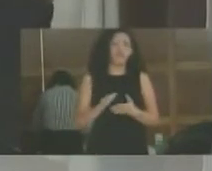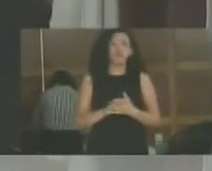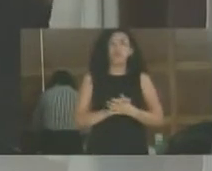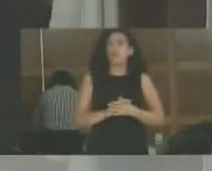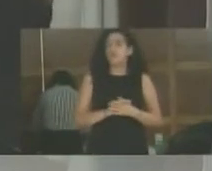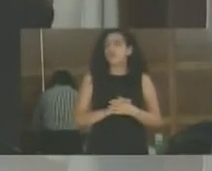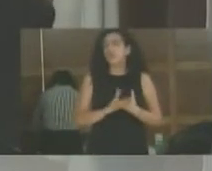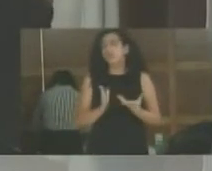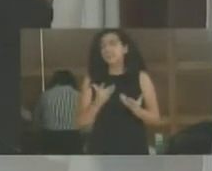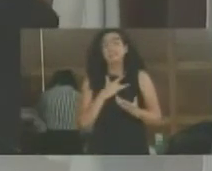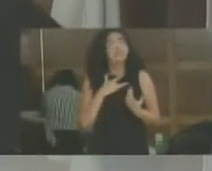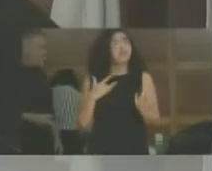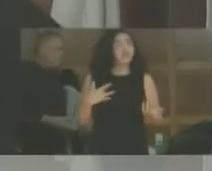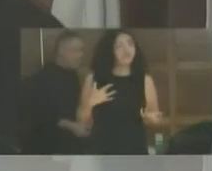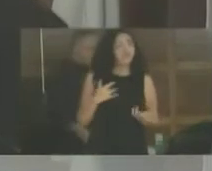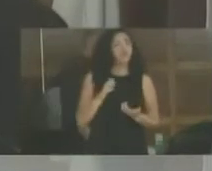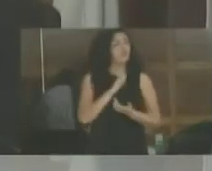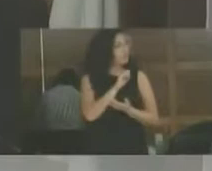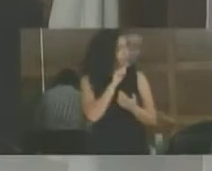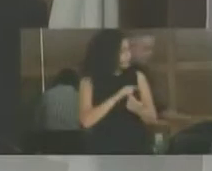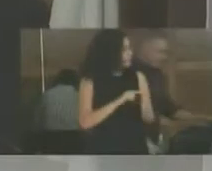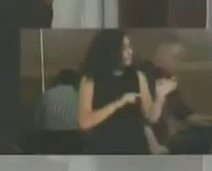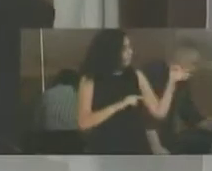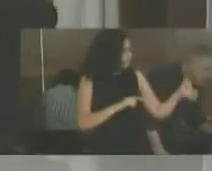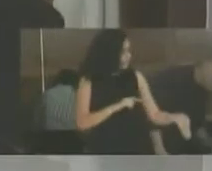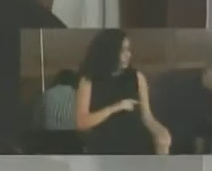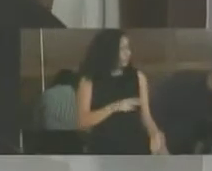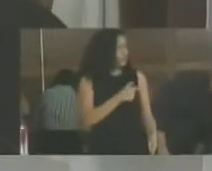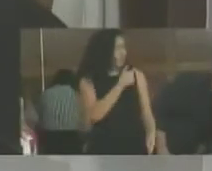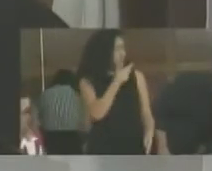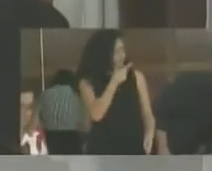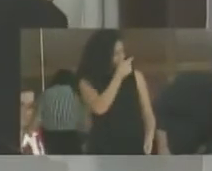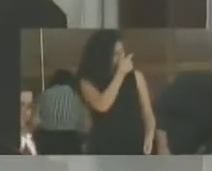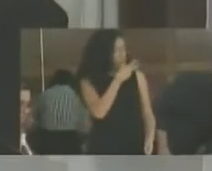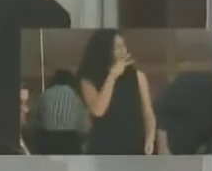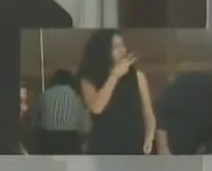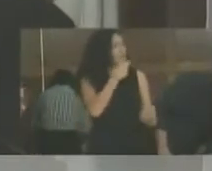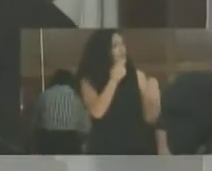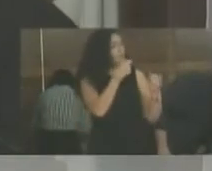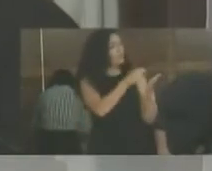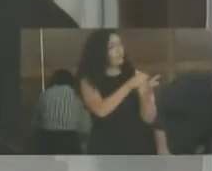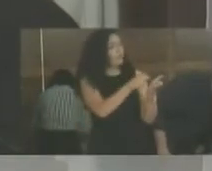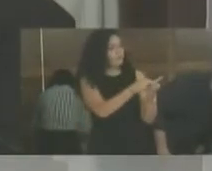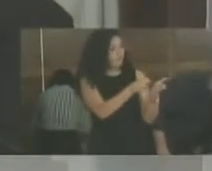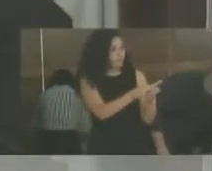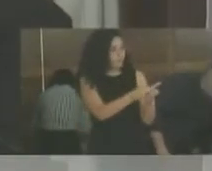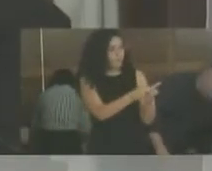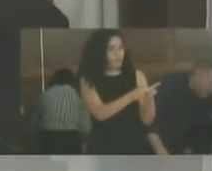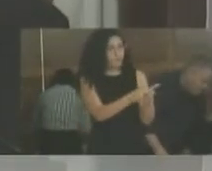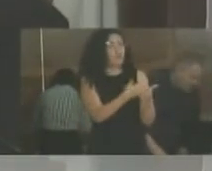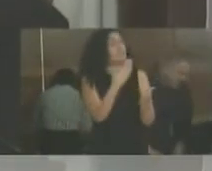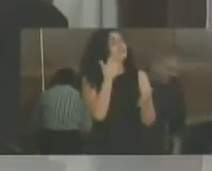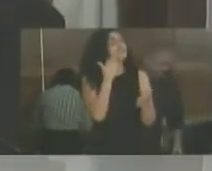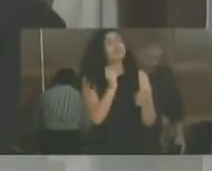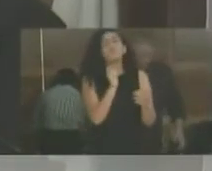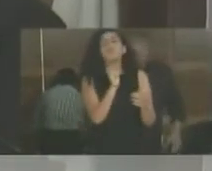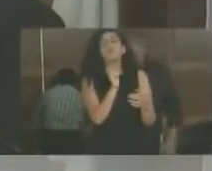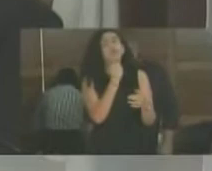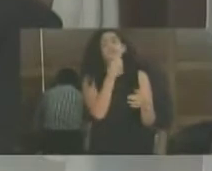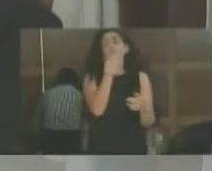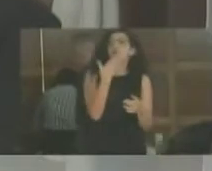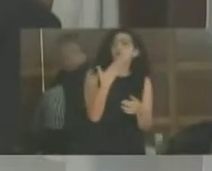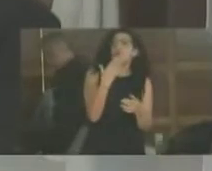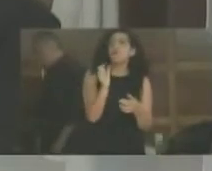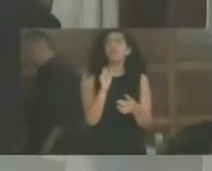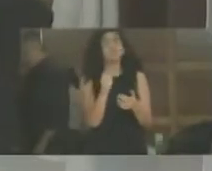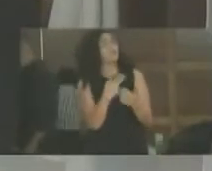O mais da questão da saúde, o Zé está correto, ele é vereador, ele tem que cobrar, ele tem que saber o que está bom, o que está errado,